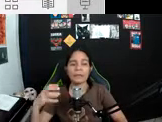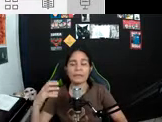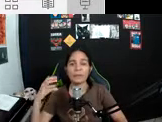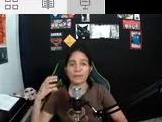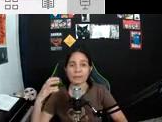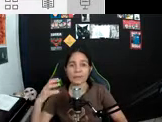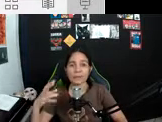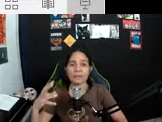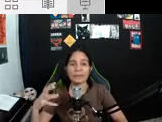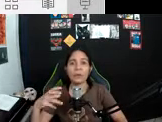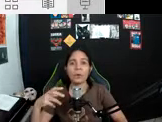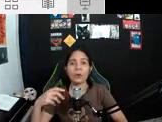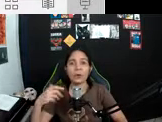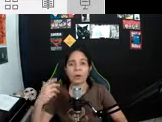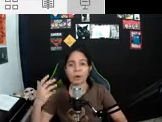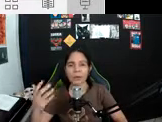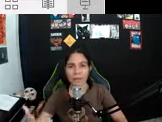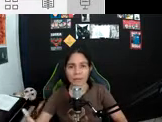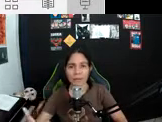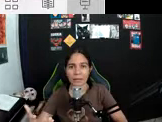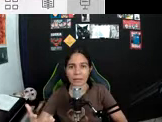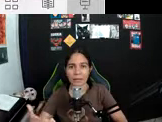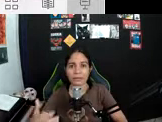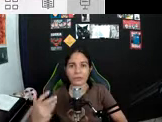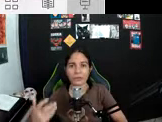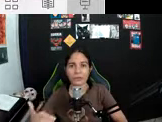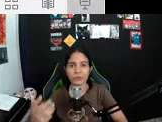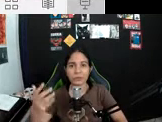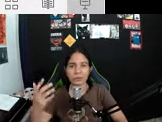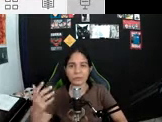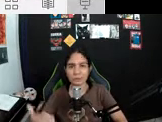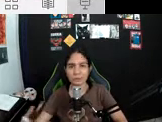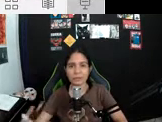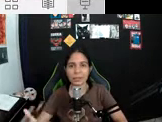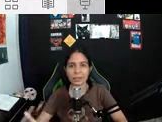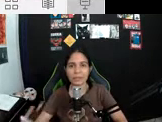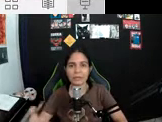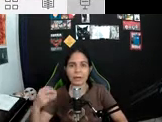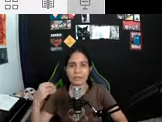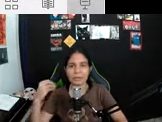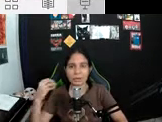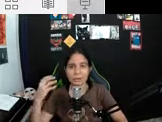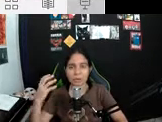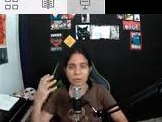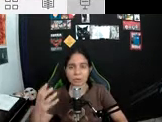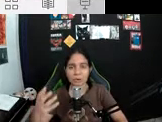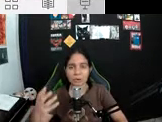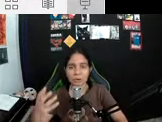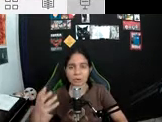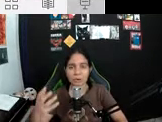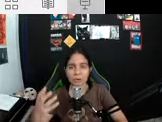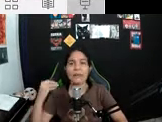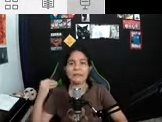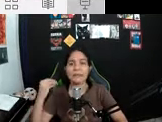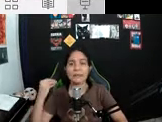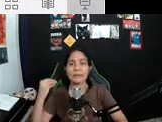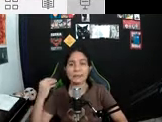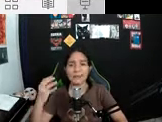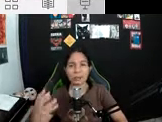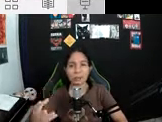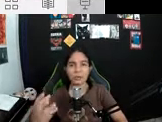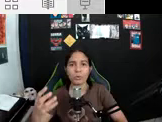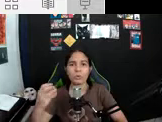Mas que vocês coloquem, né, as virtudes que vocês têm ali, a virtude do cuidar,